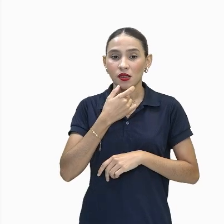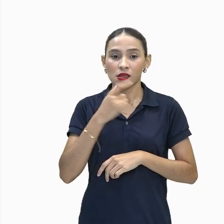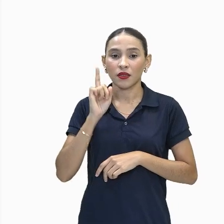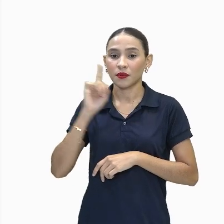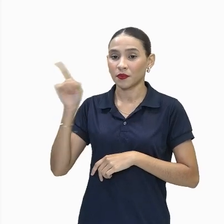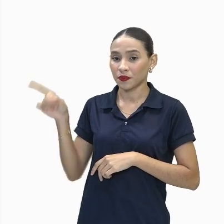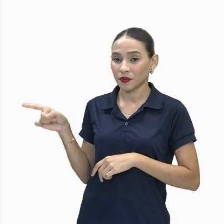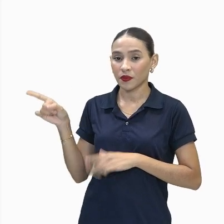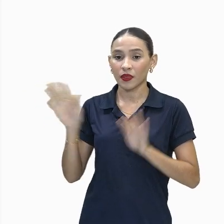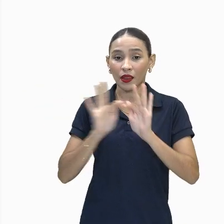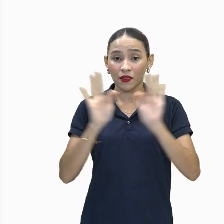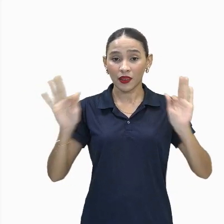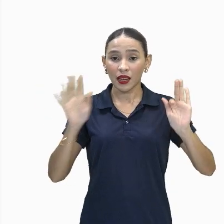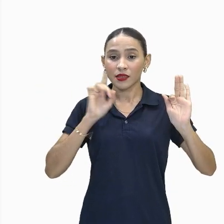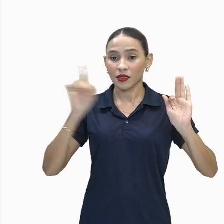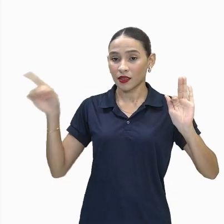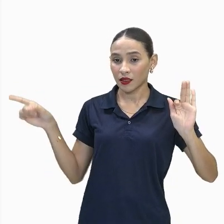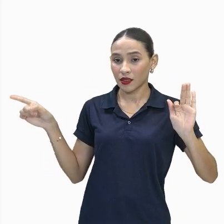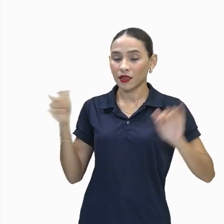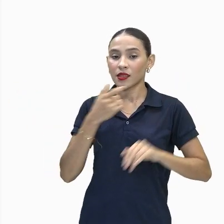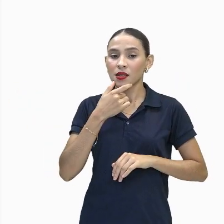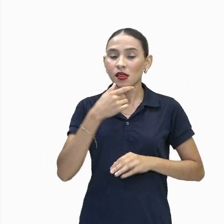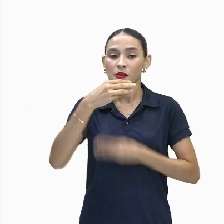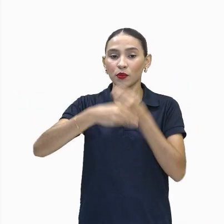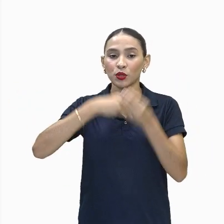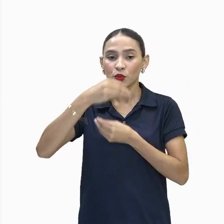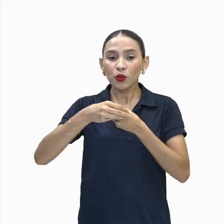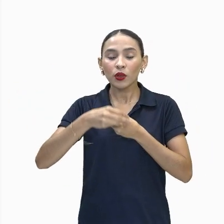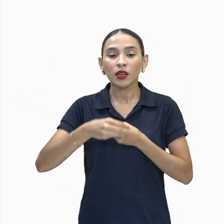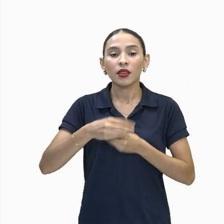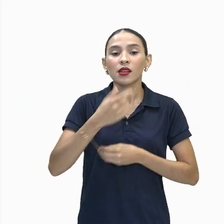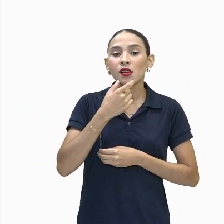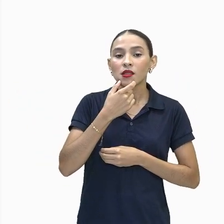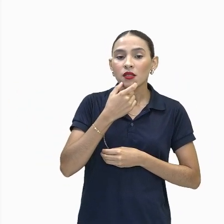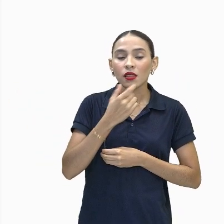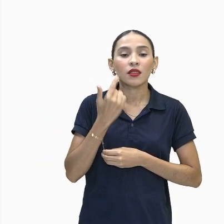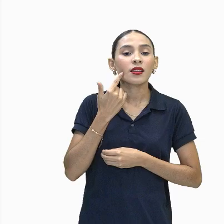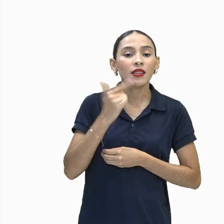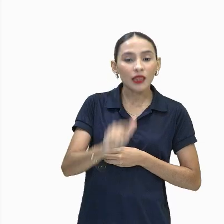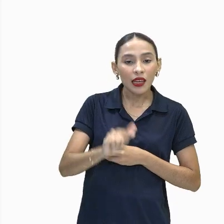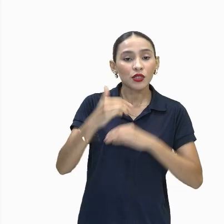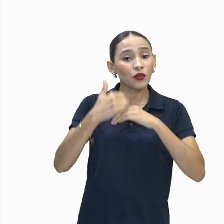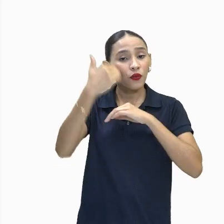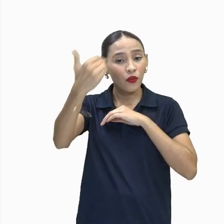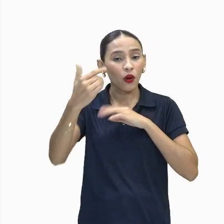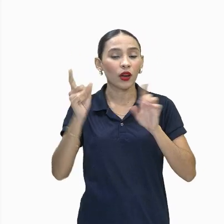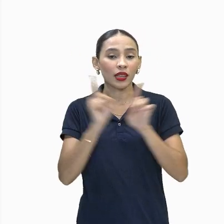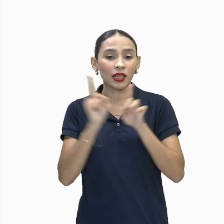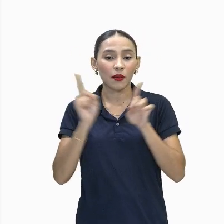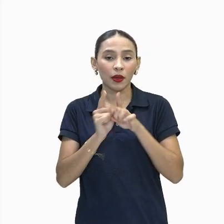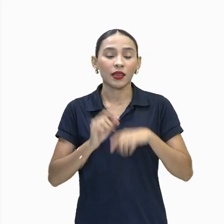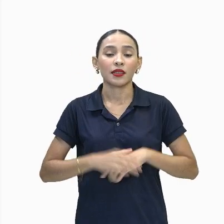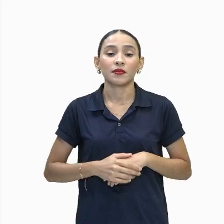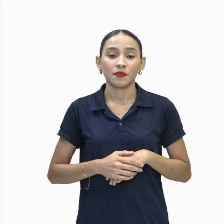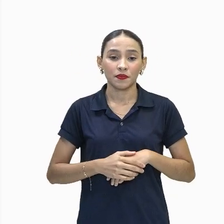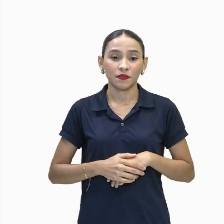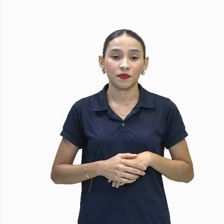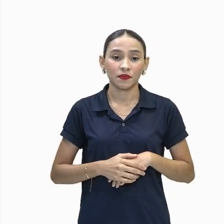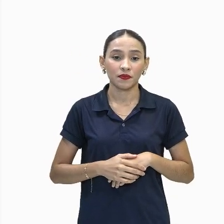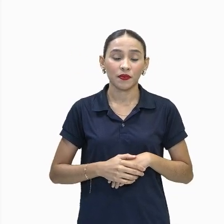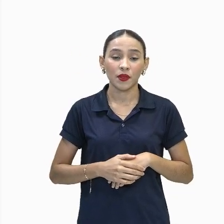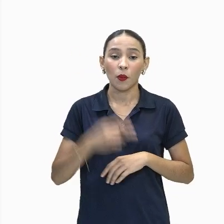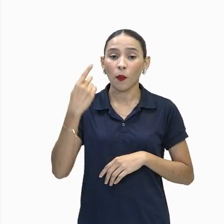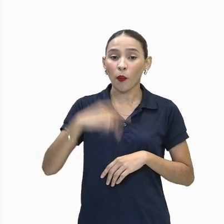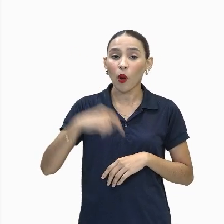Essa frase aí tanto mistura a língua inglesa de fora como aquilo que